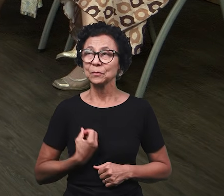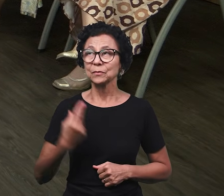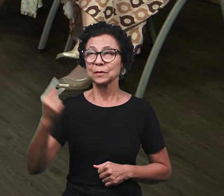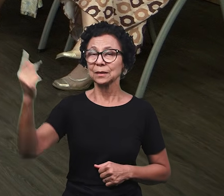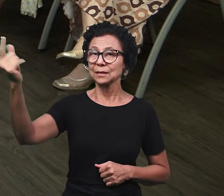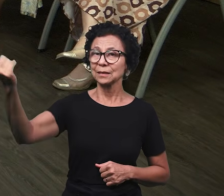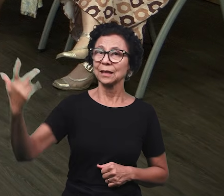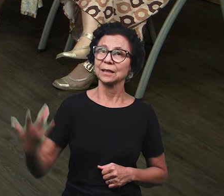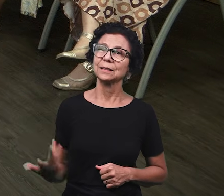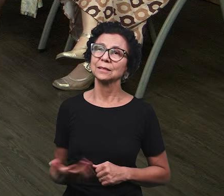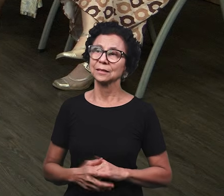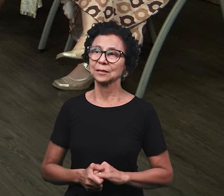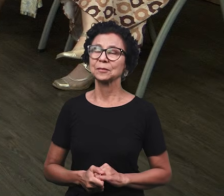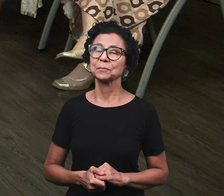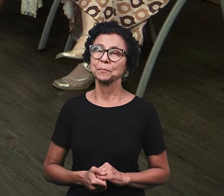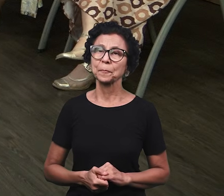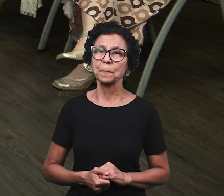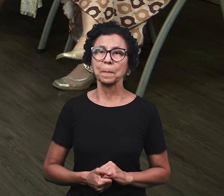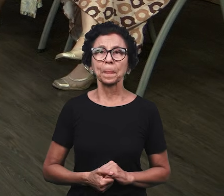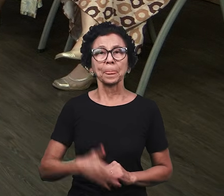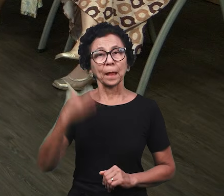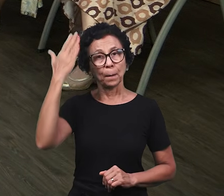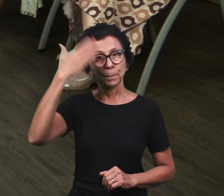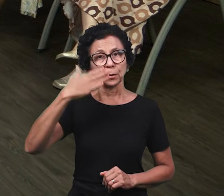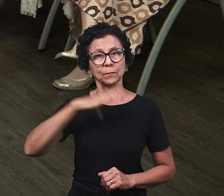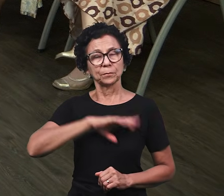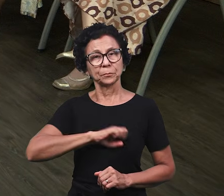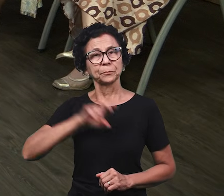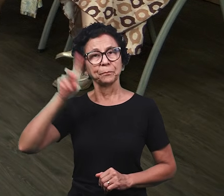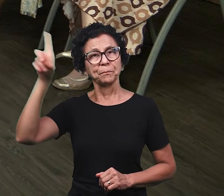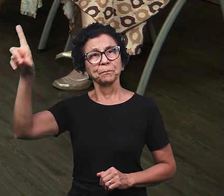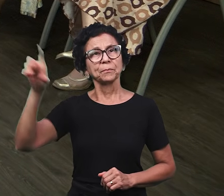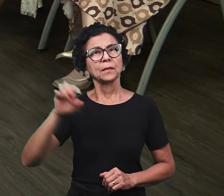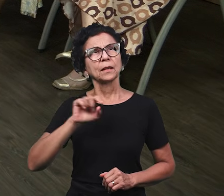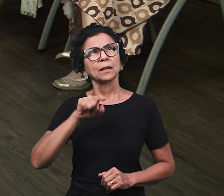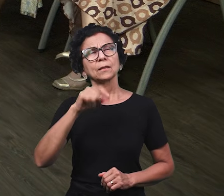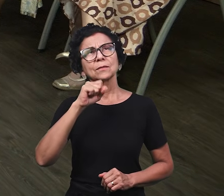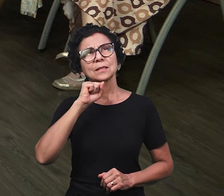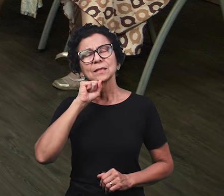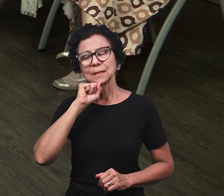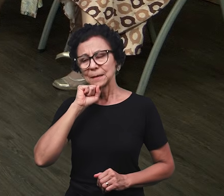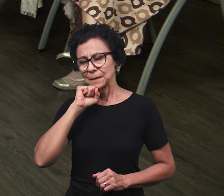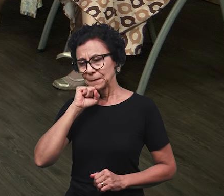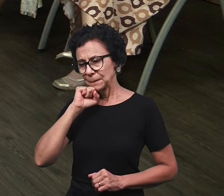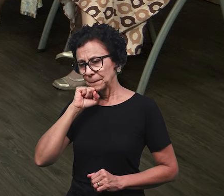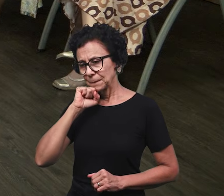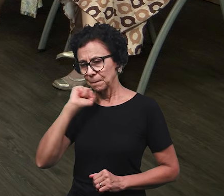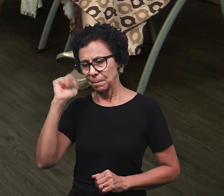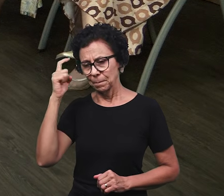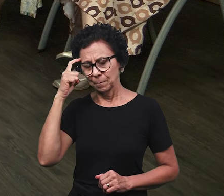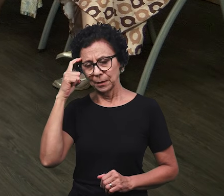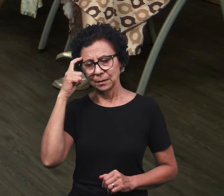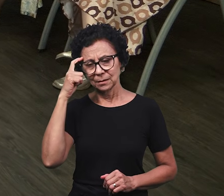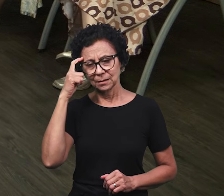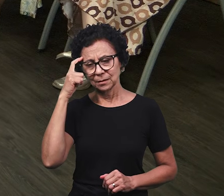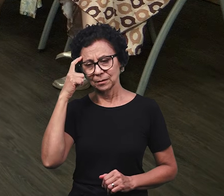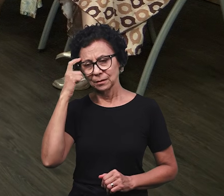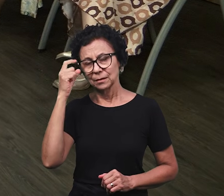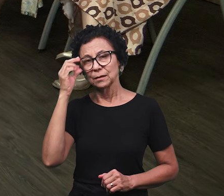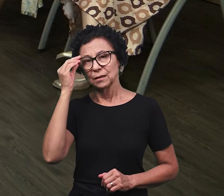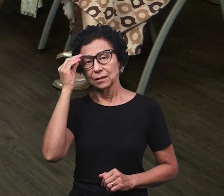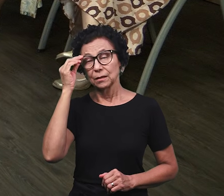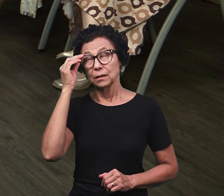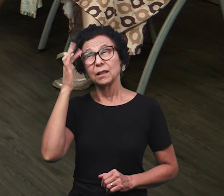a salvação e a eternidade. Então, esse é o tamanho do amor de Deus. Quando você descobre e você reconhece